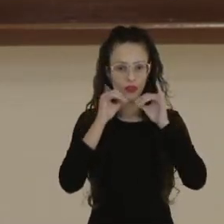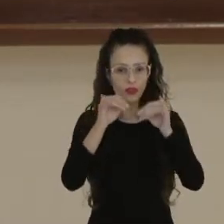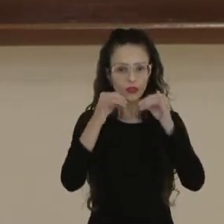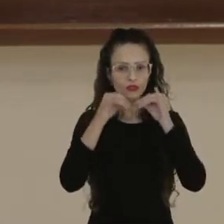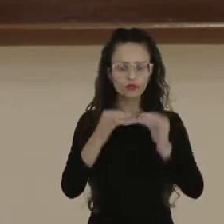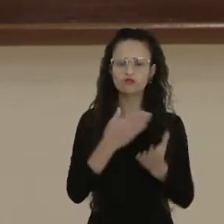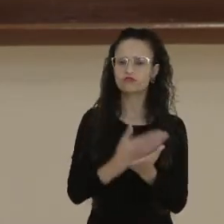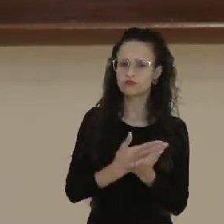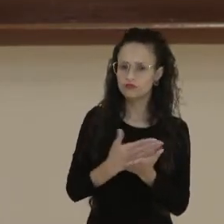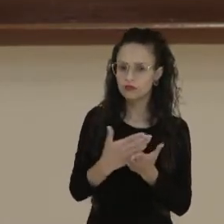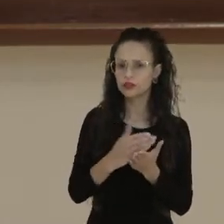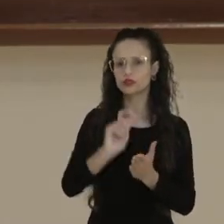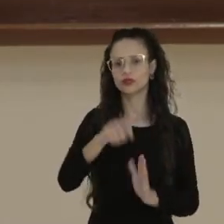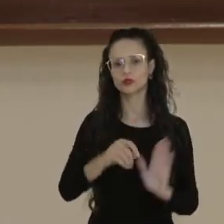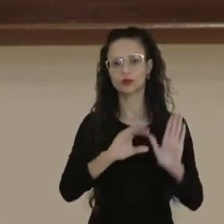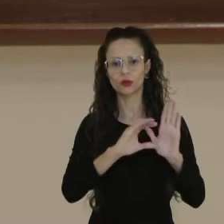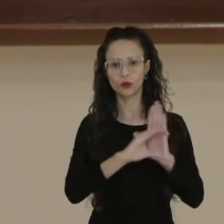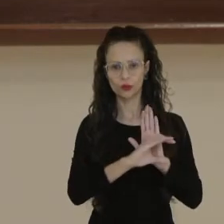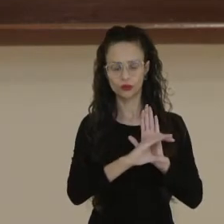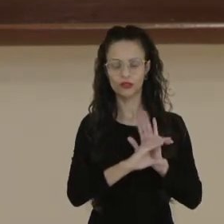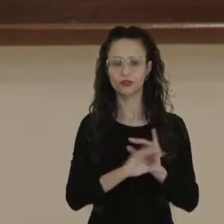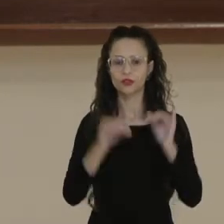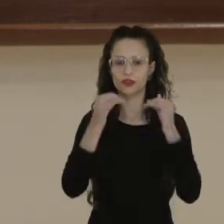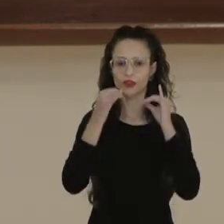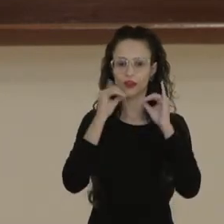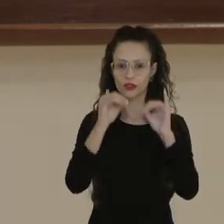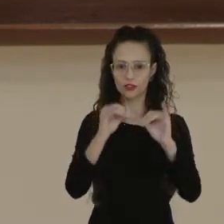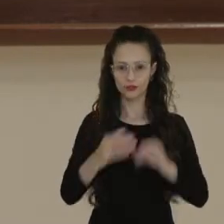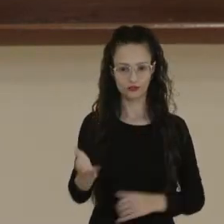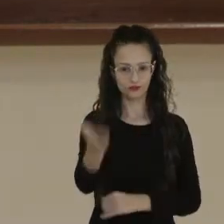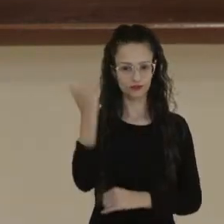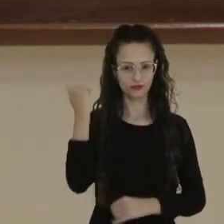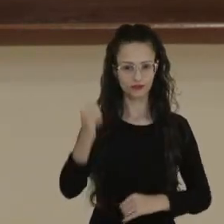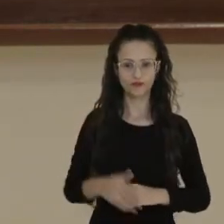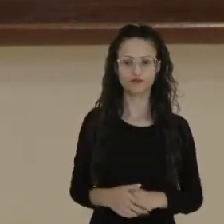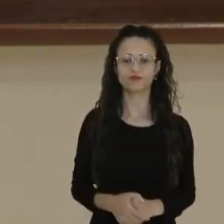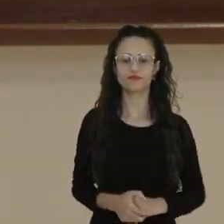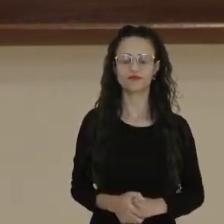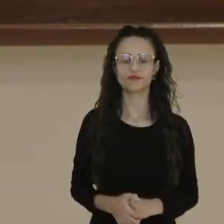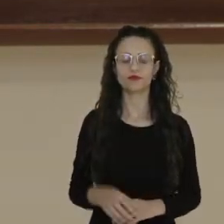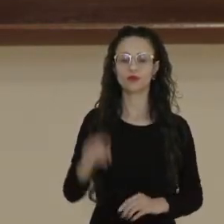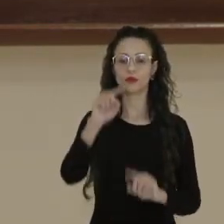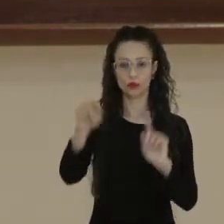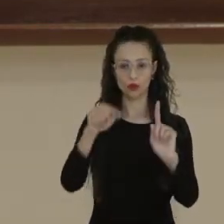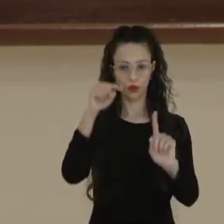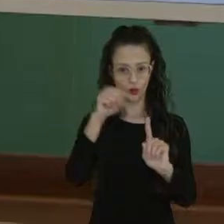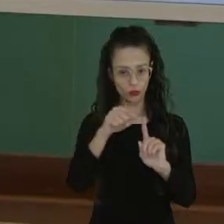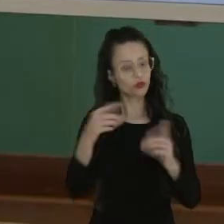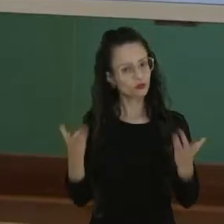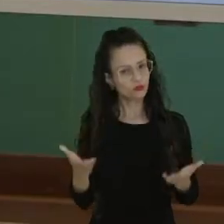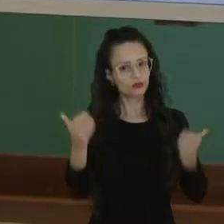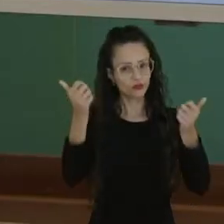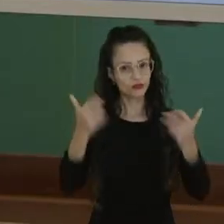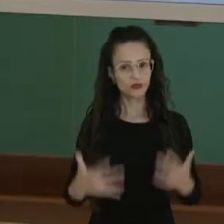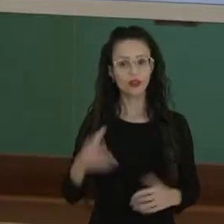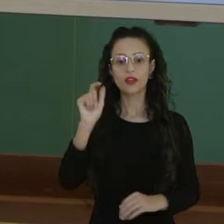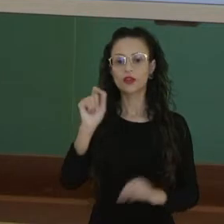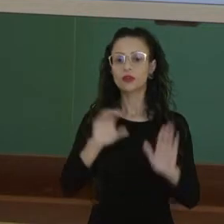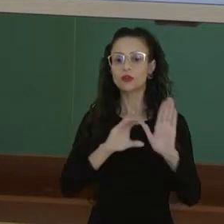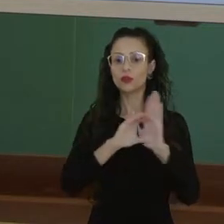introdução sobre o conceito de energia. Vamos lá. Nosso objetivo de hoje, como eu falei, é